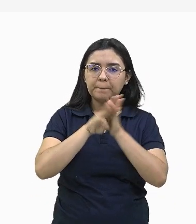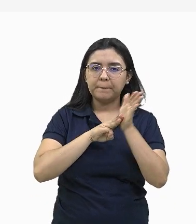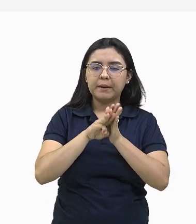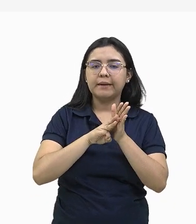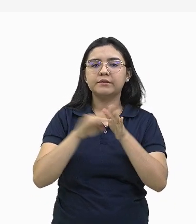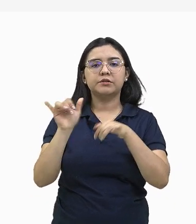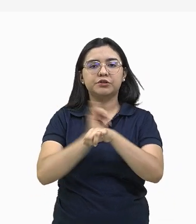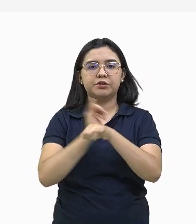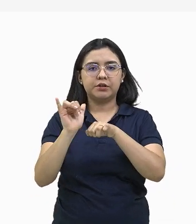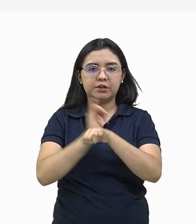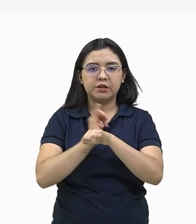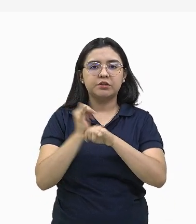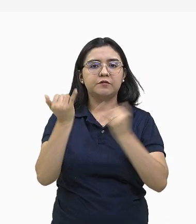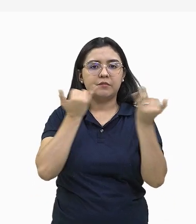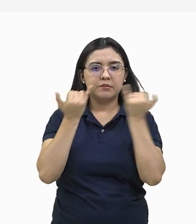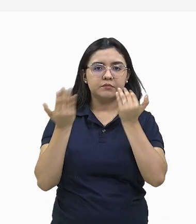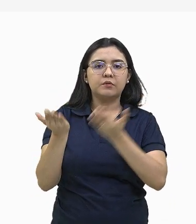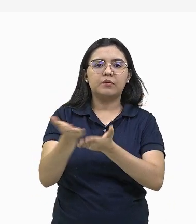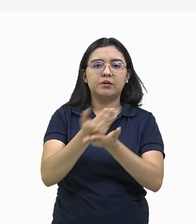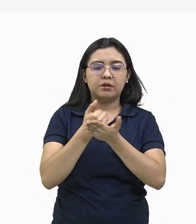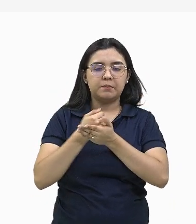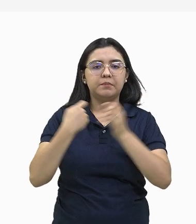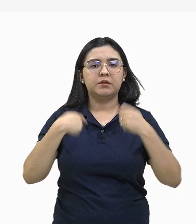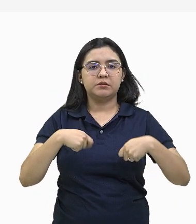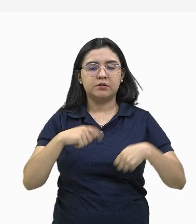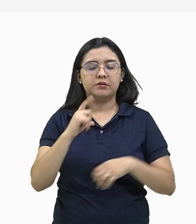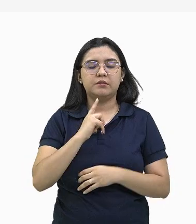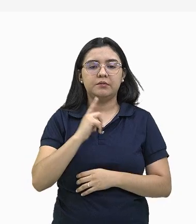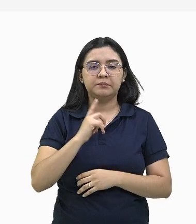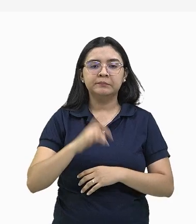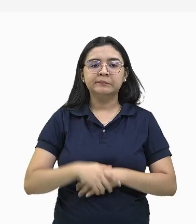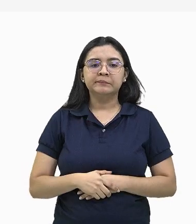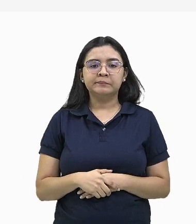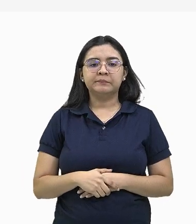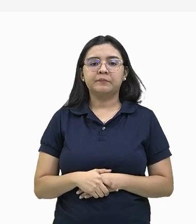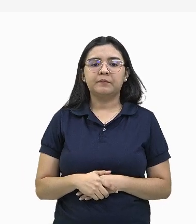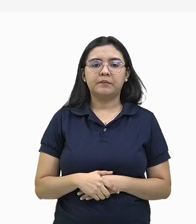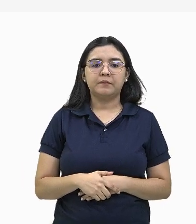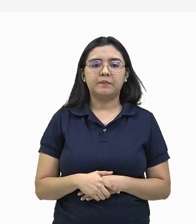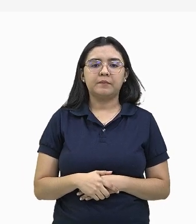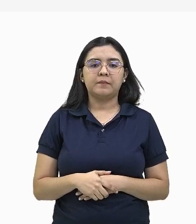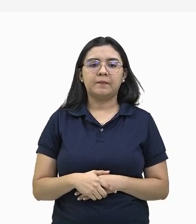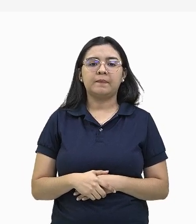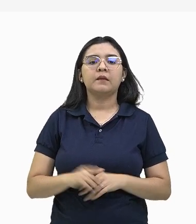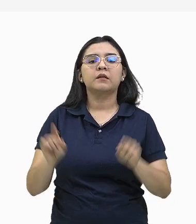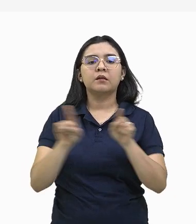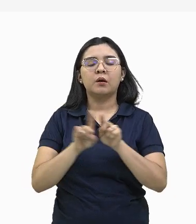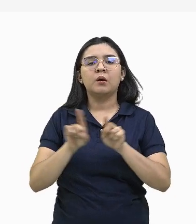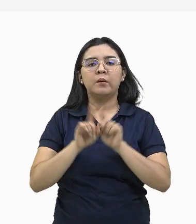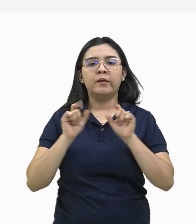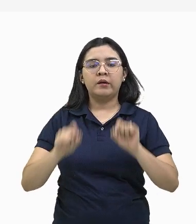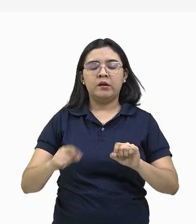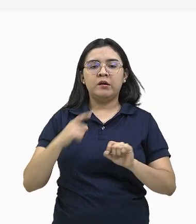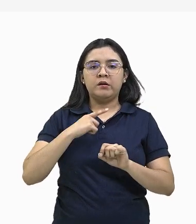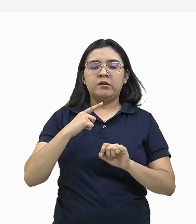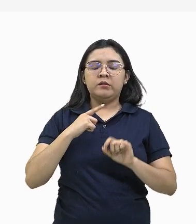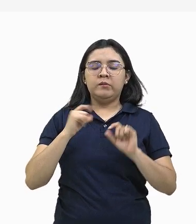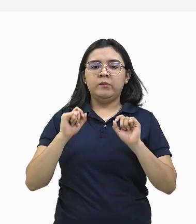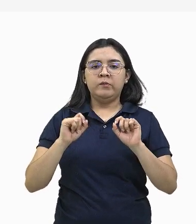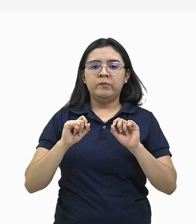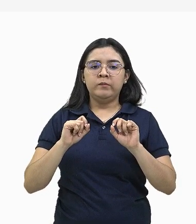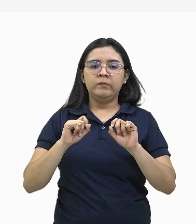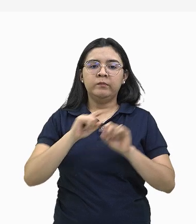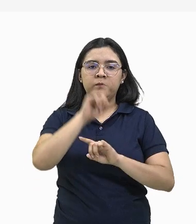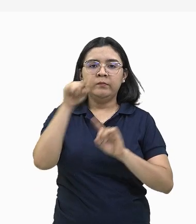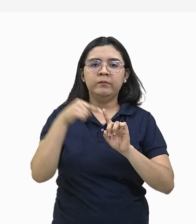coletadas essas informações. E o outro ponto é a mensagem educativa. Ou seja,